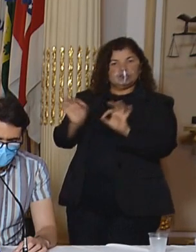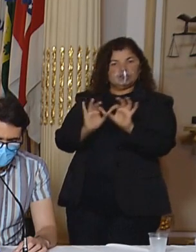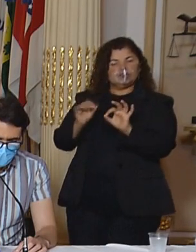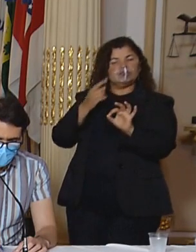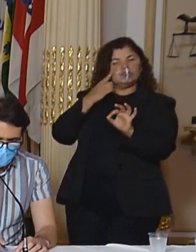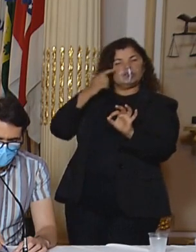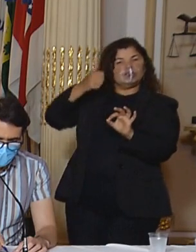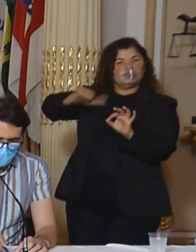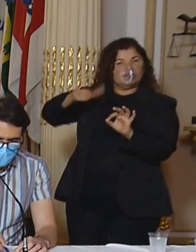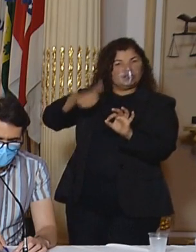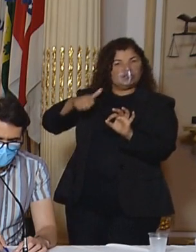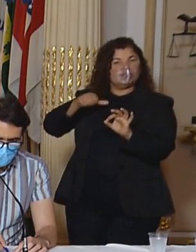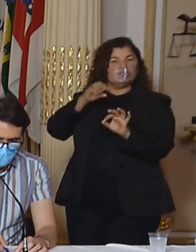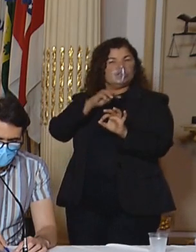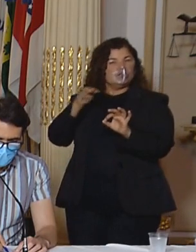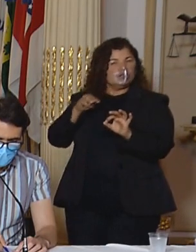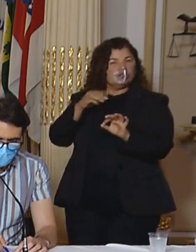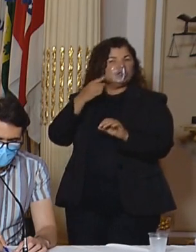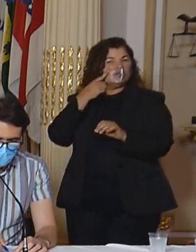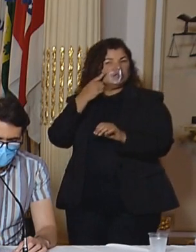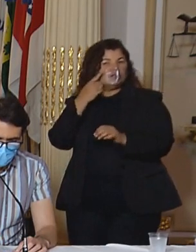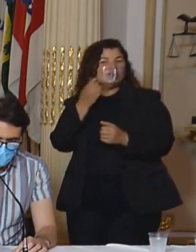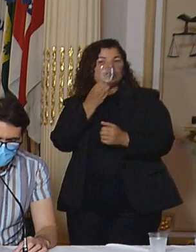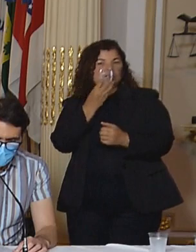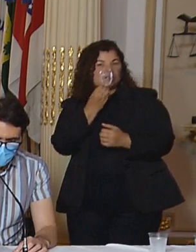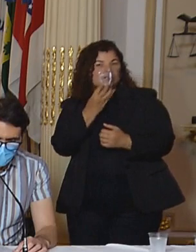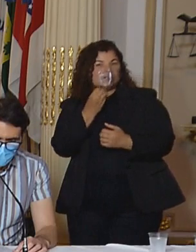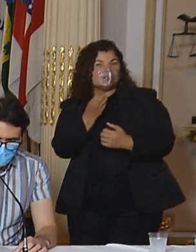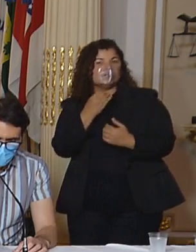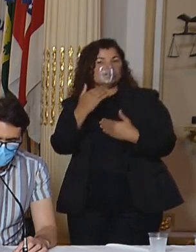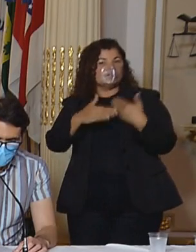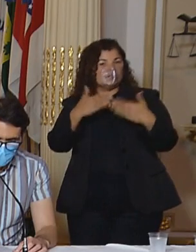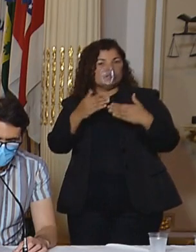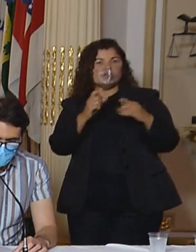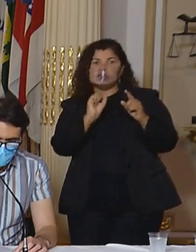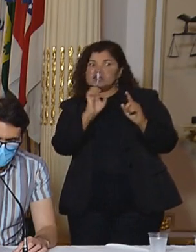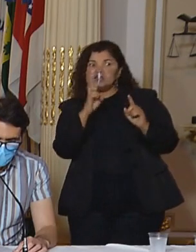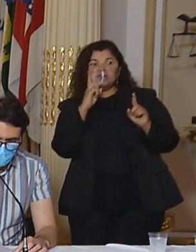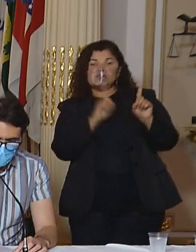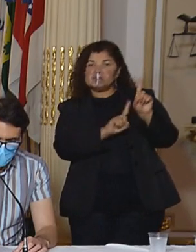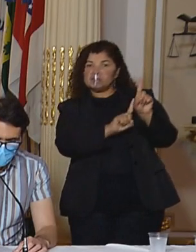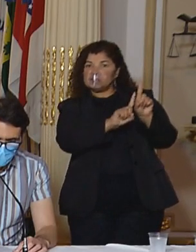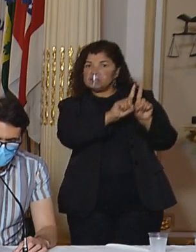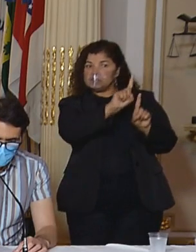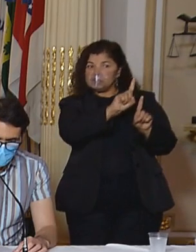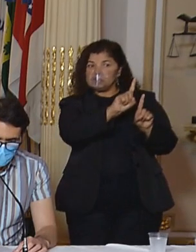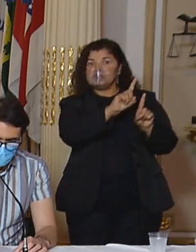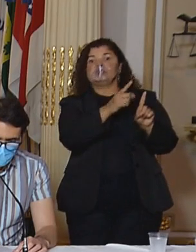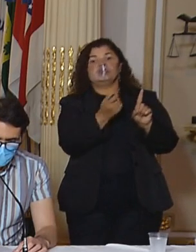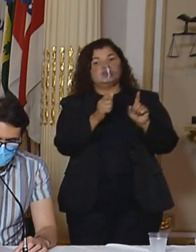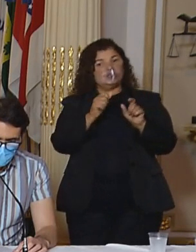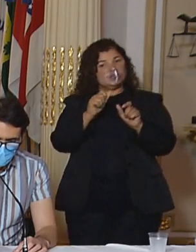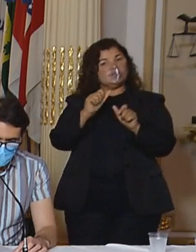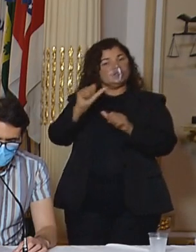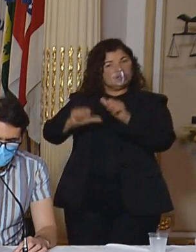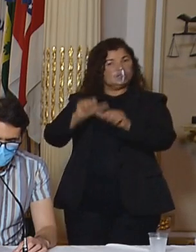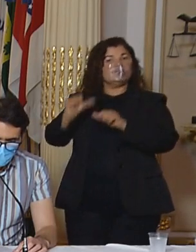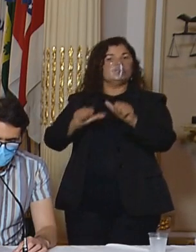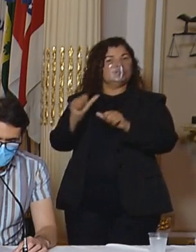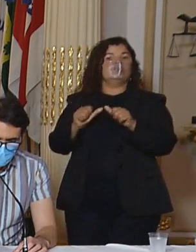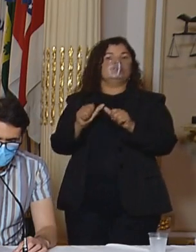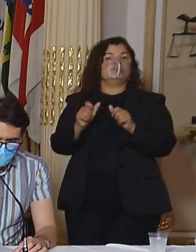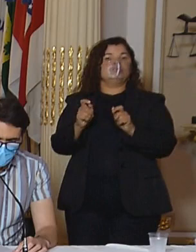reavaliar, sempre monitorar, sempre manter de olho, um olho no número de casos, o outro olho no grau de isolamento